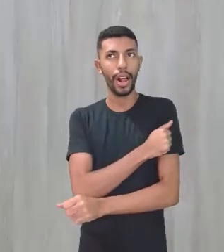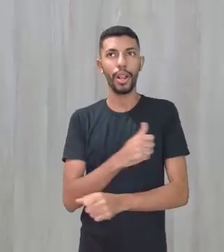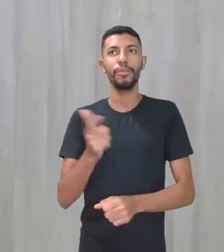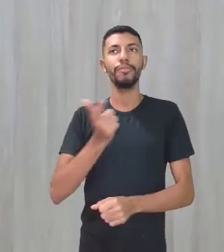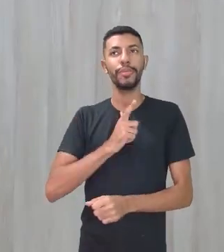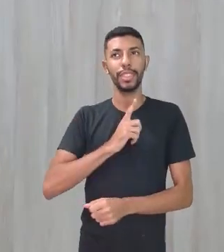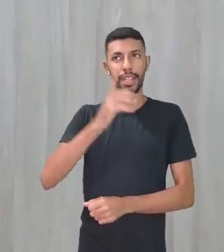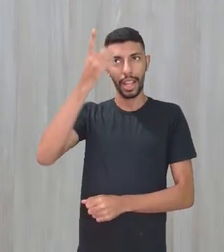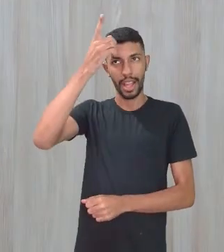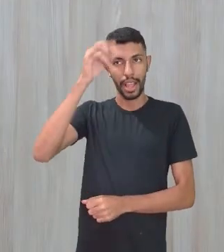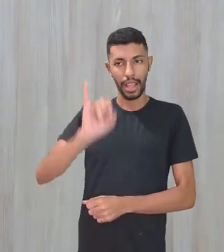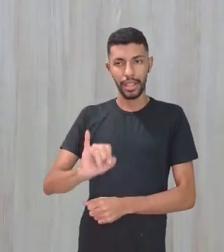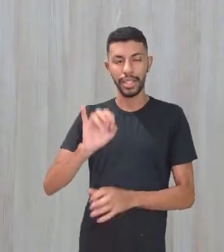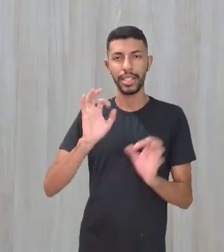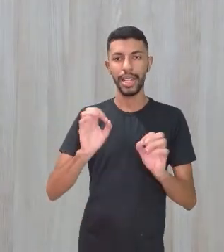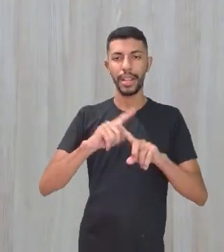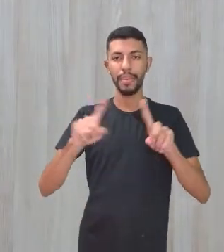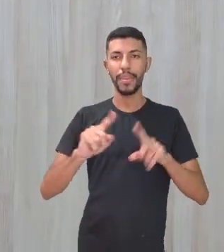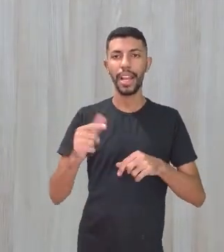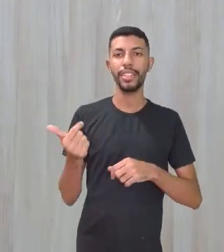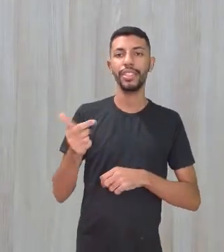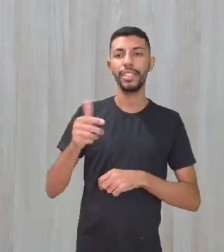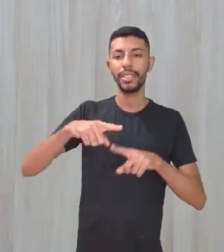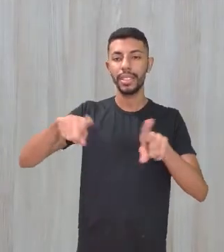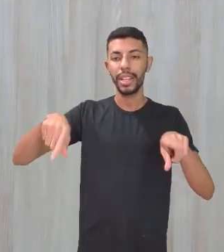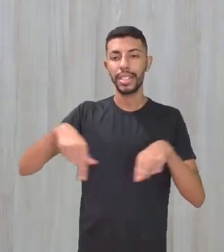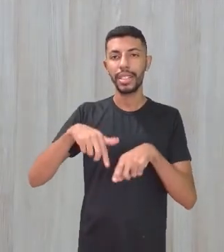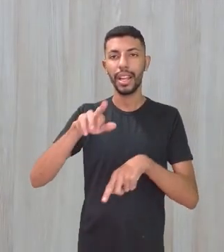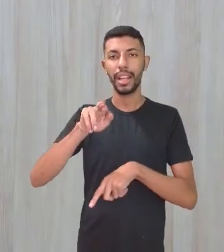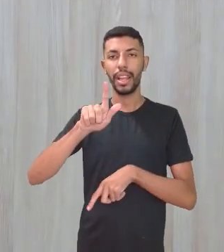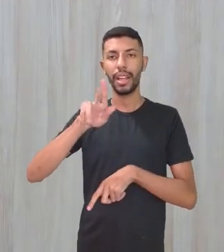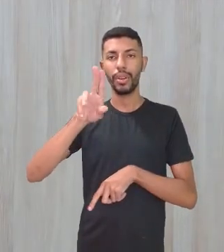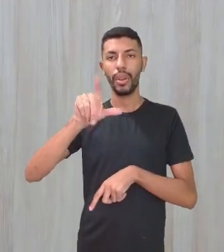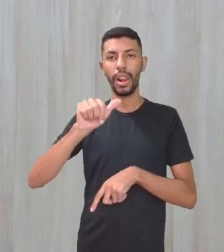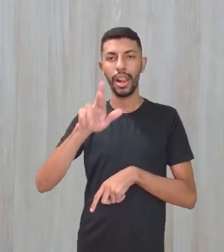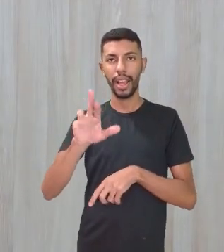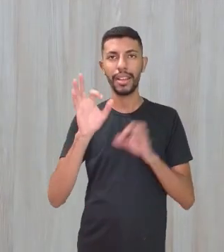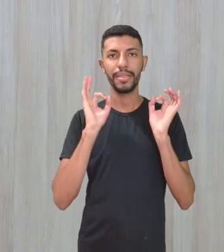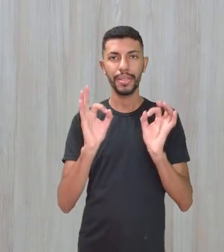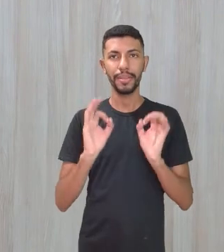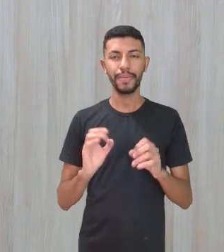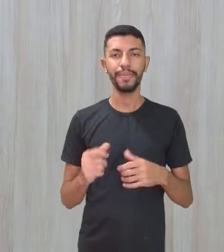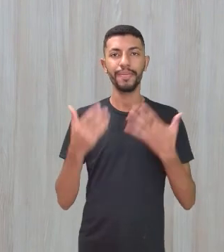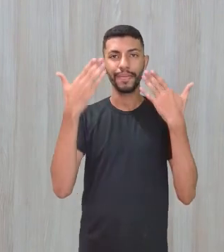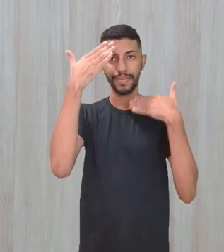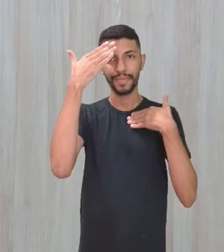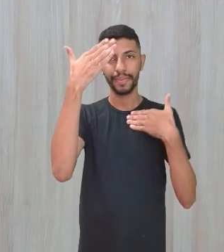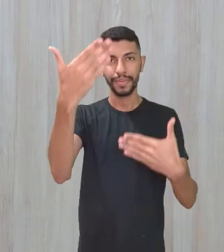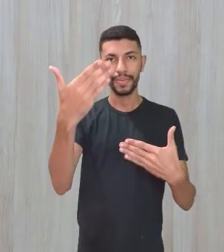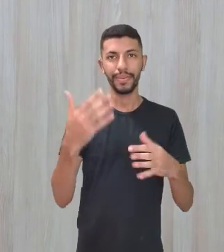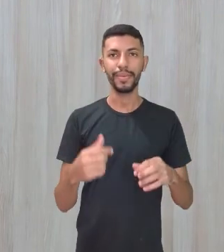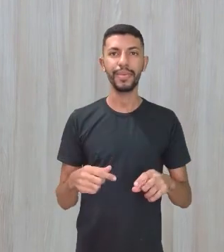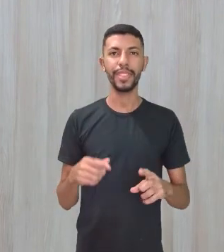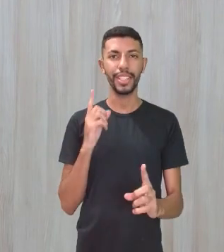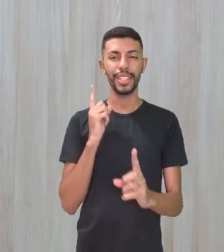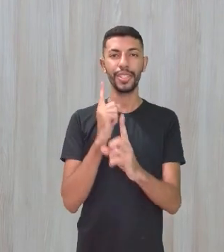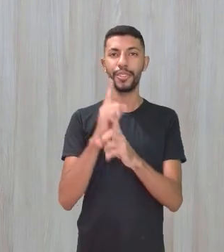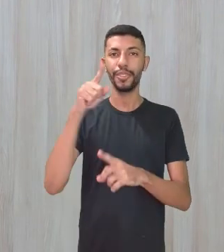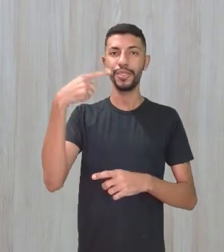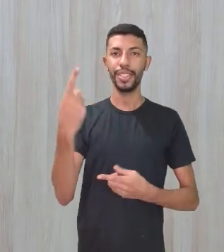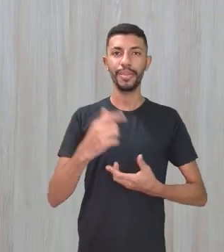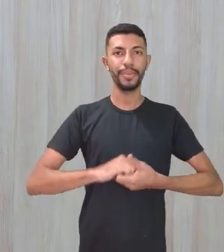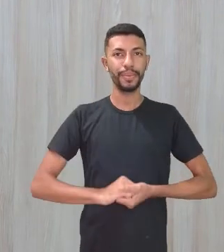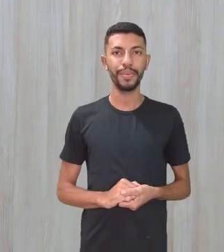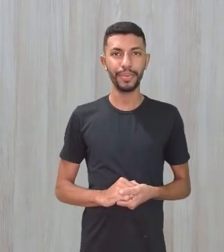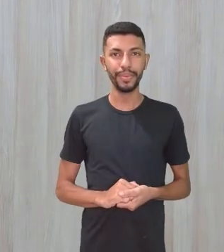deficiência intelectual, mas na sala regular, tá? Agradeço e eu aguardo vocês.